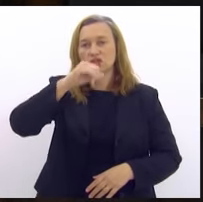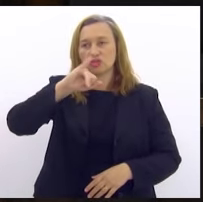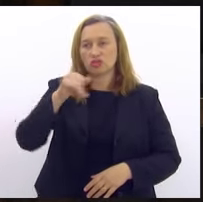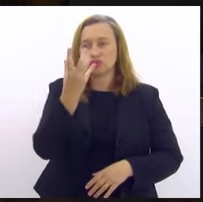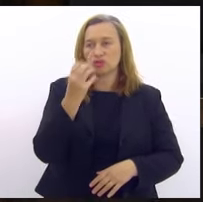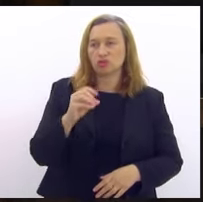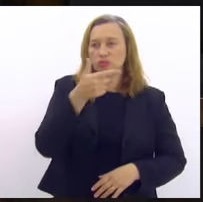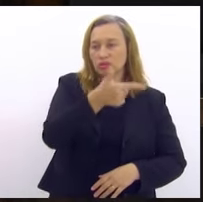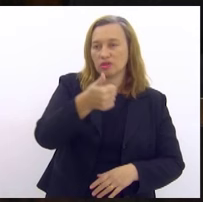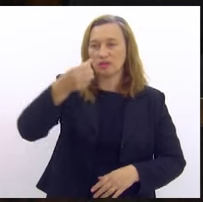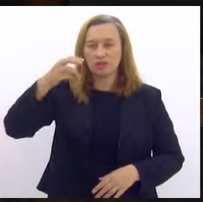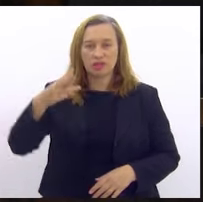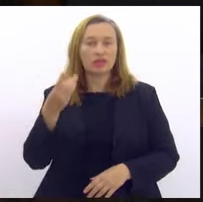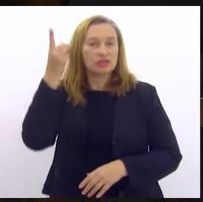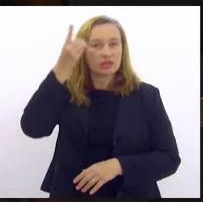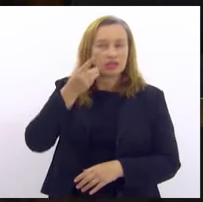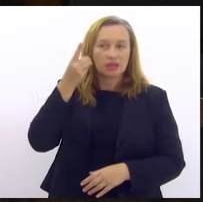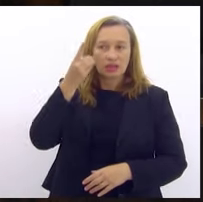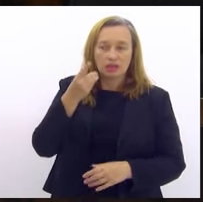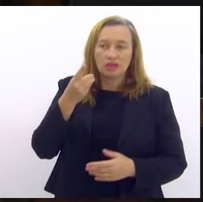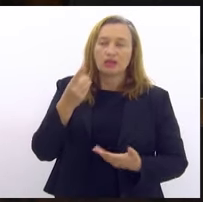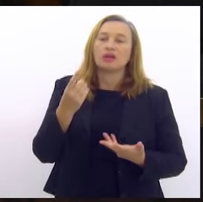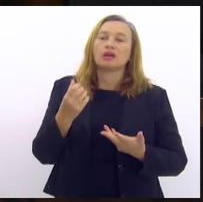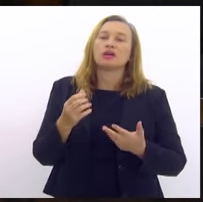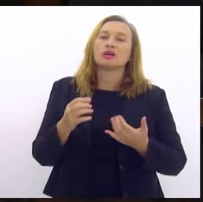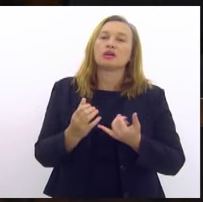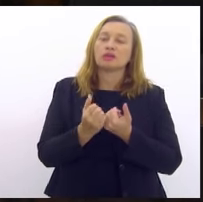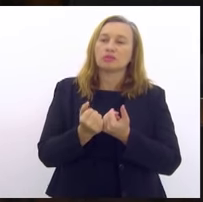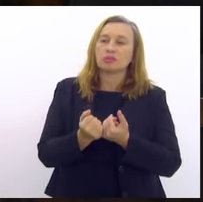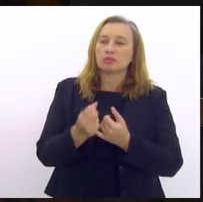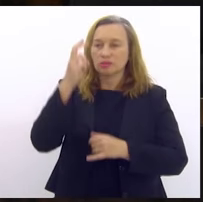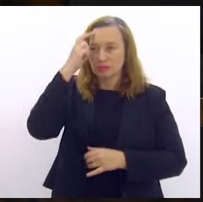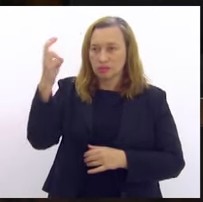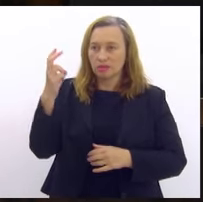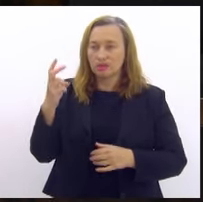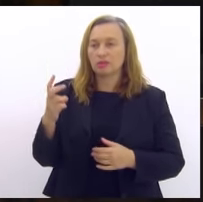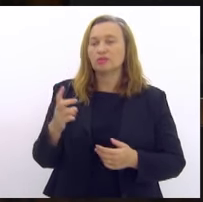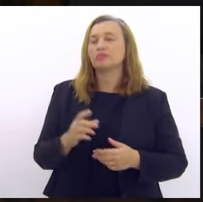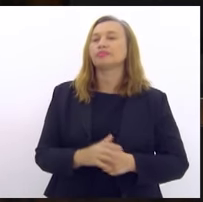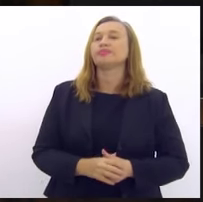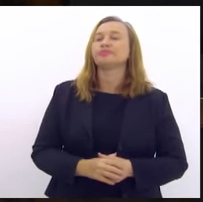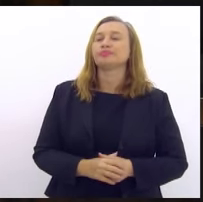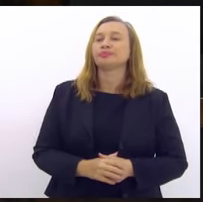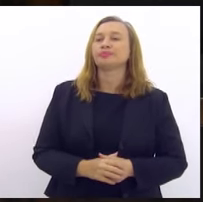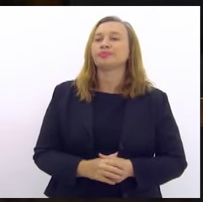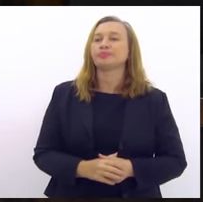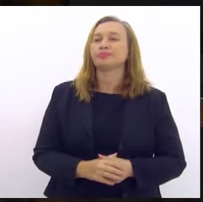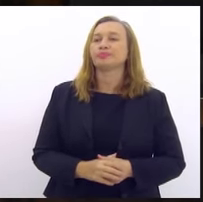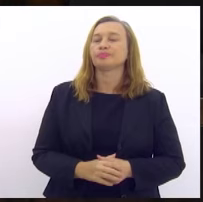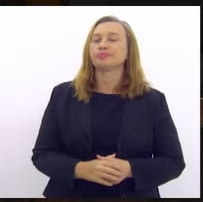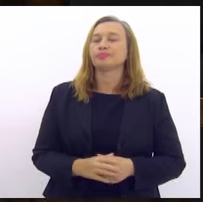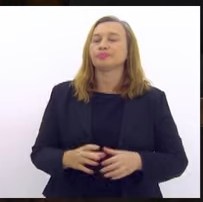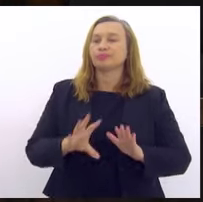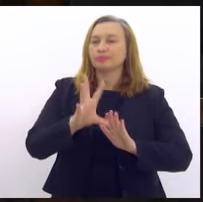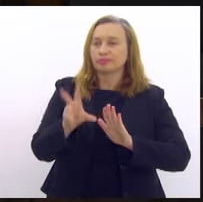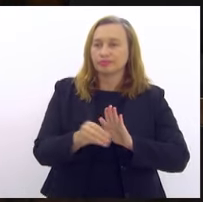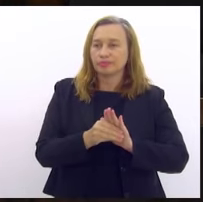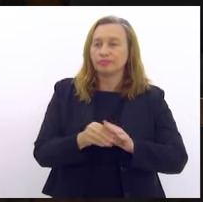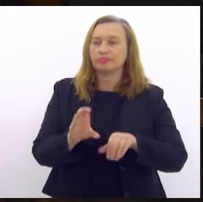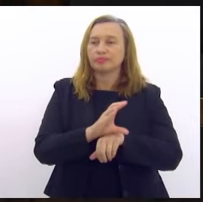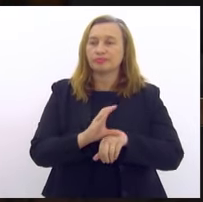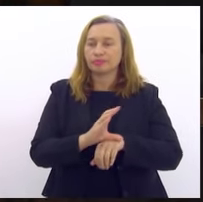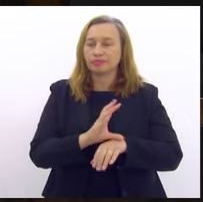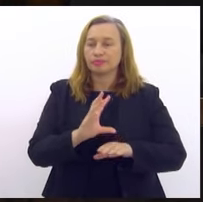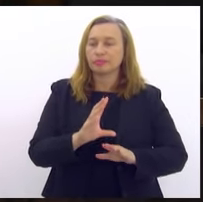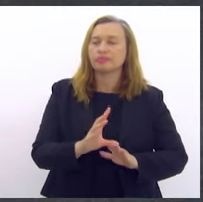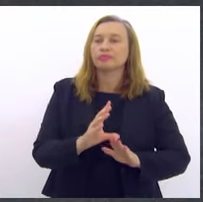o patrimônio cultural e material do Estado do Rio de Janeiro e dá outras providências, pendendo de parecer da Comissão de Emendas Constitucionais e Vetos,